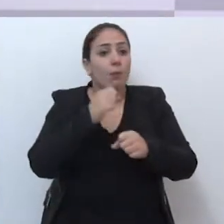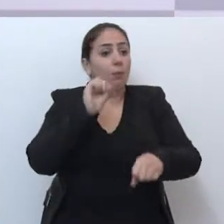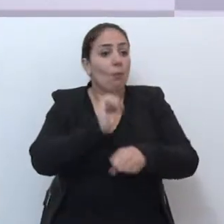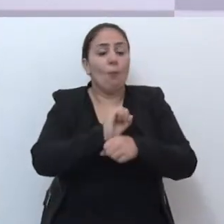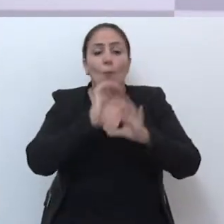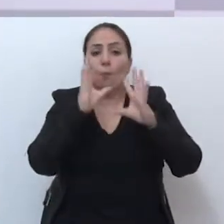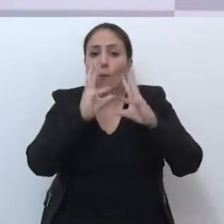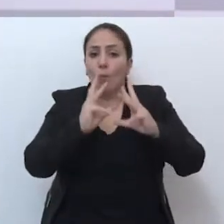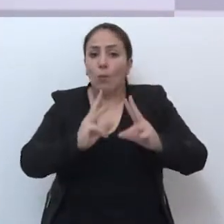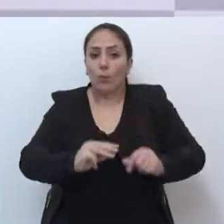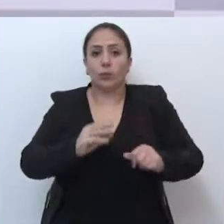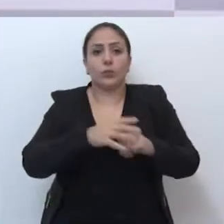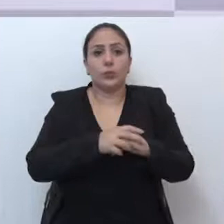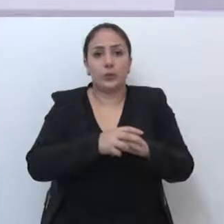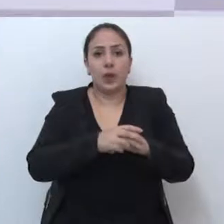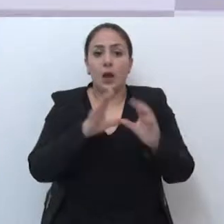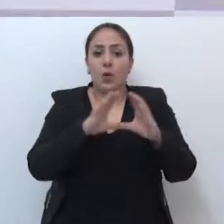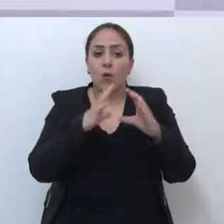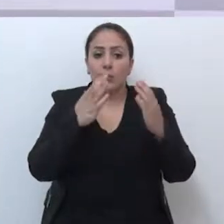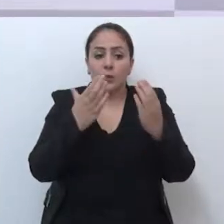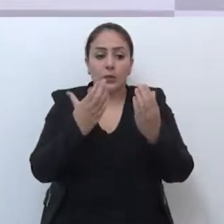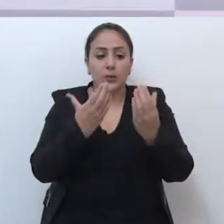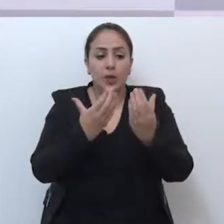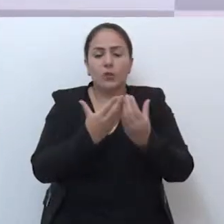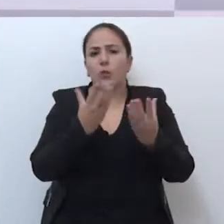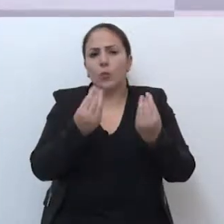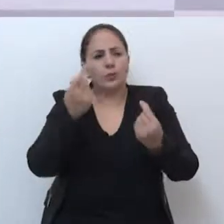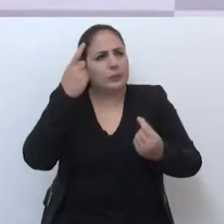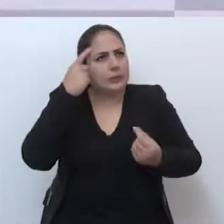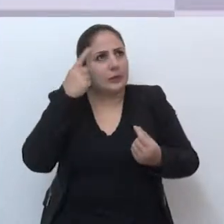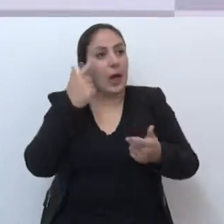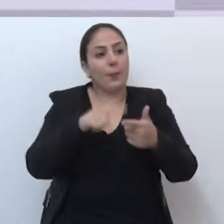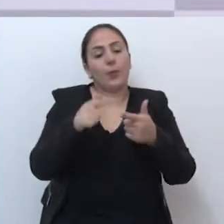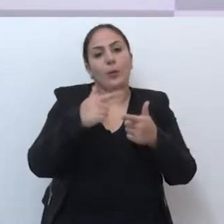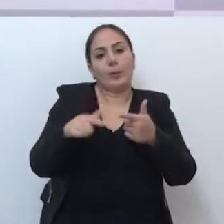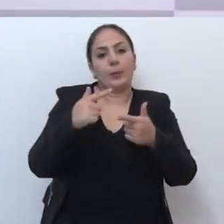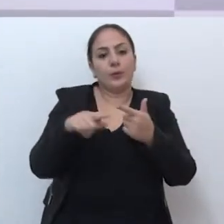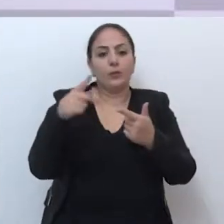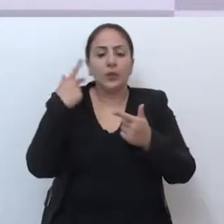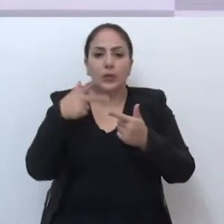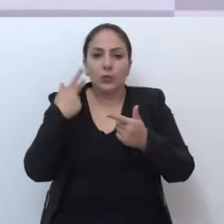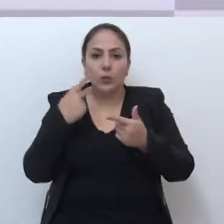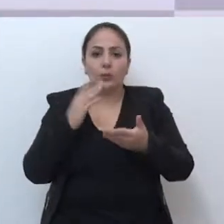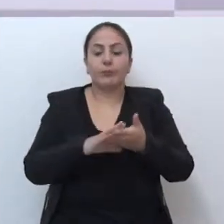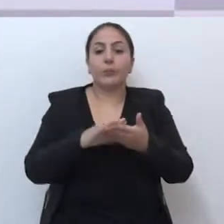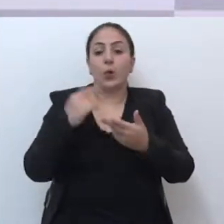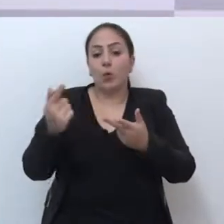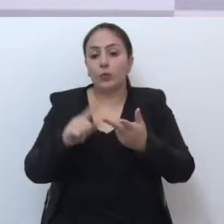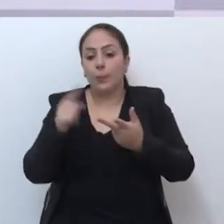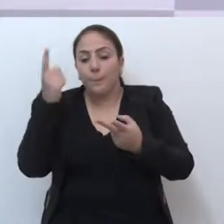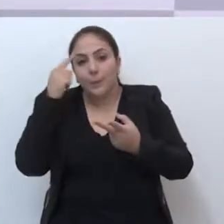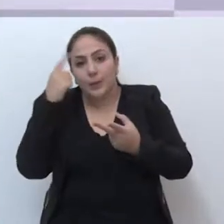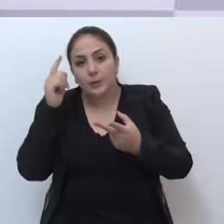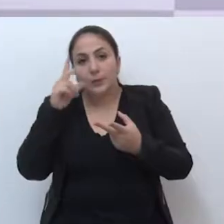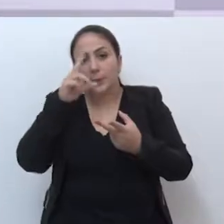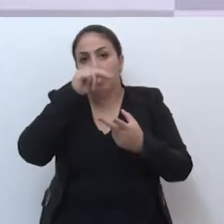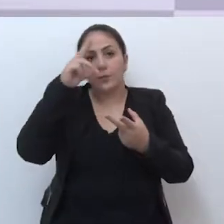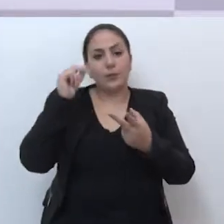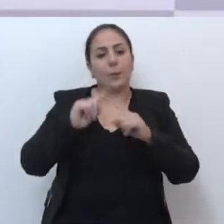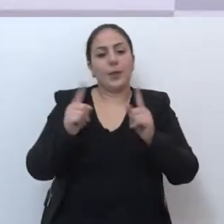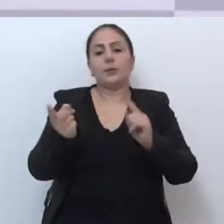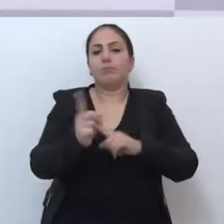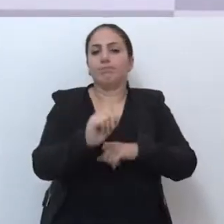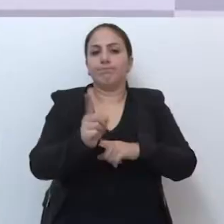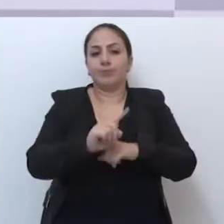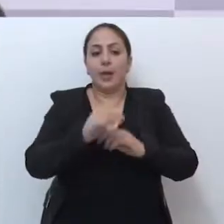realmente paralisou, né? Então, a comunidade, muitos pensam que é problema dos vereadores, né? Outros pensam que é problema do